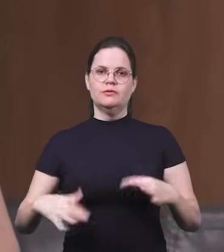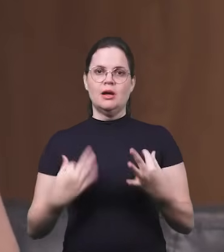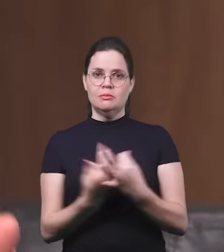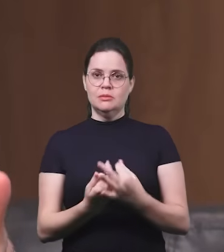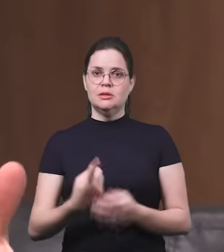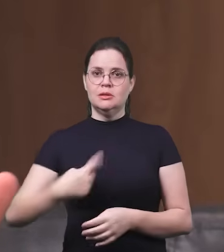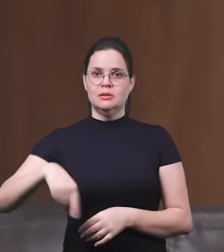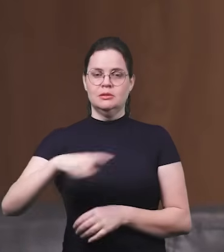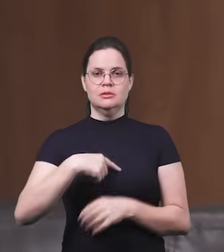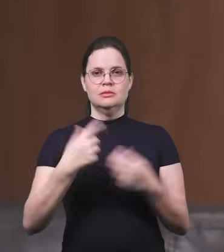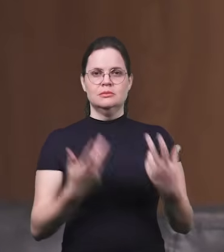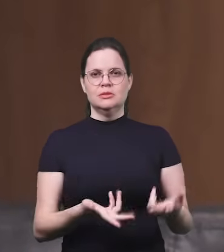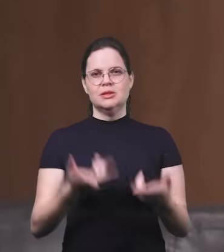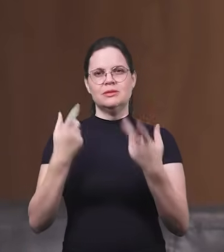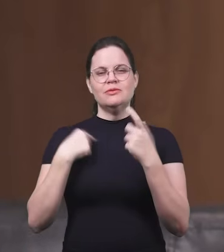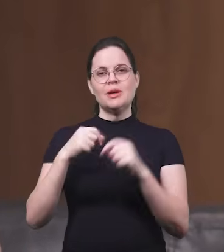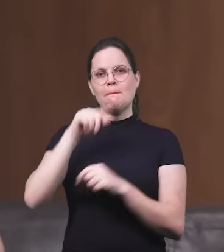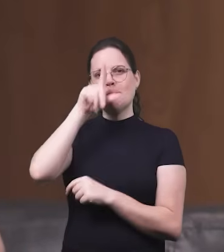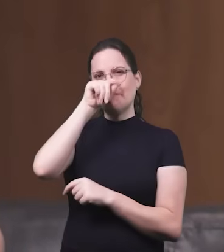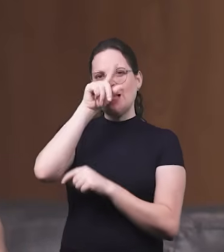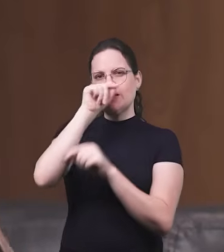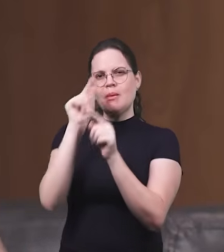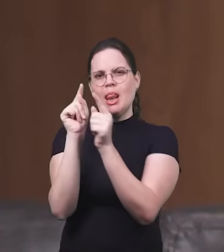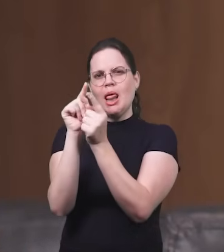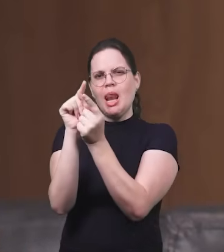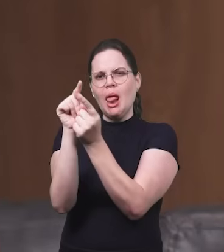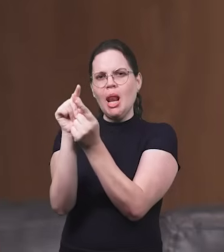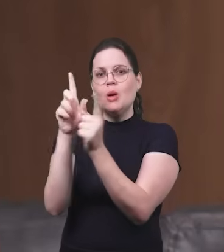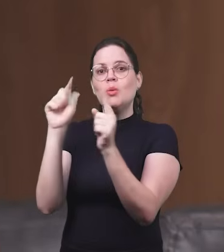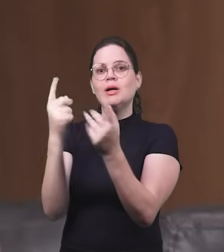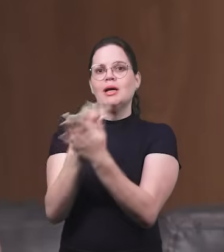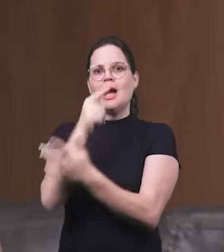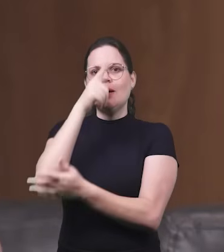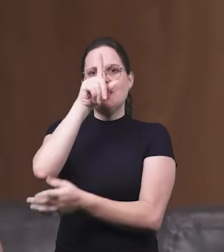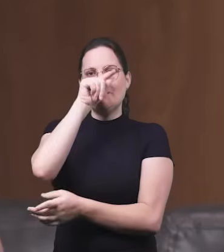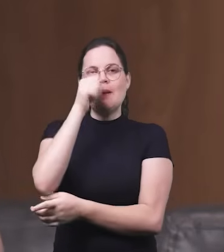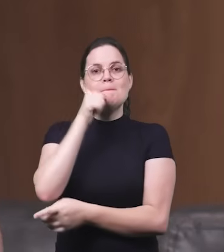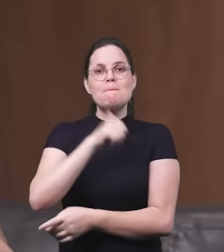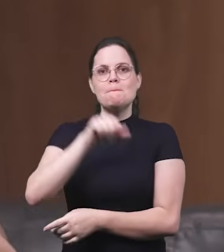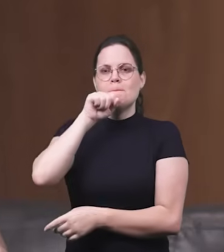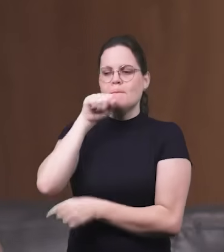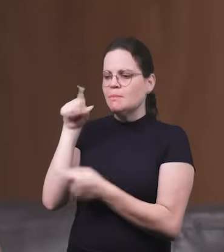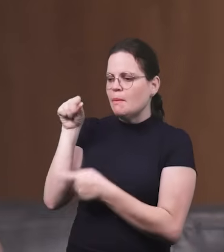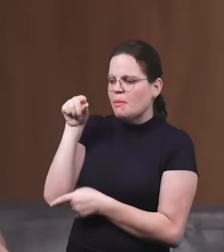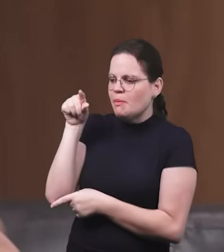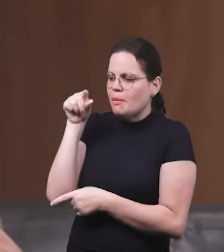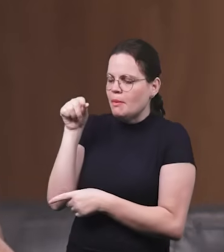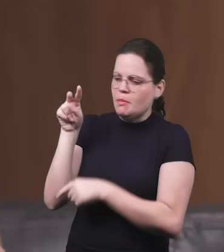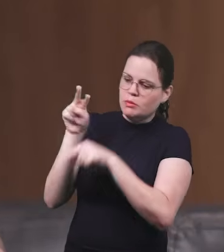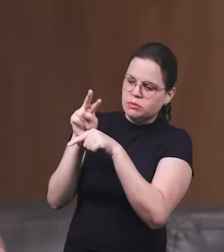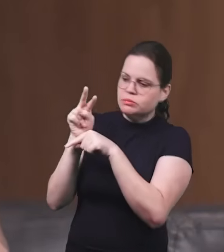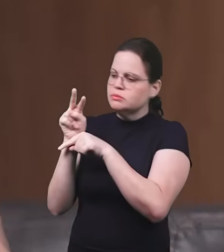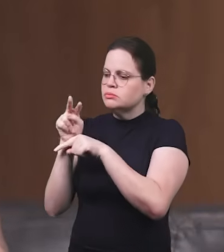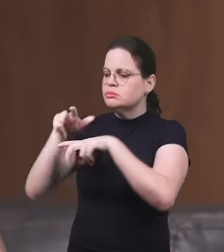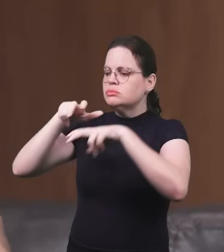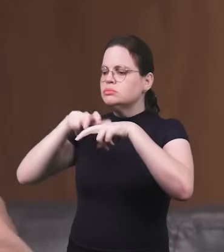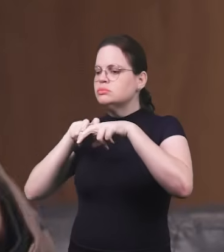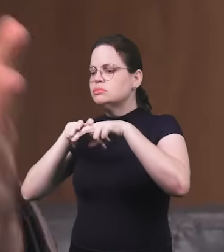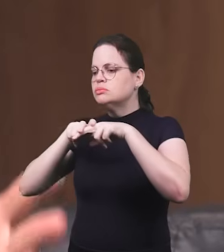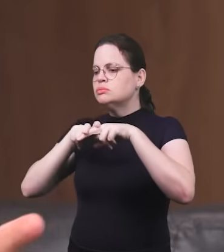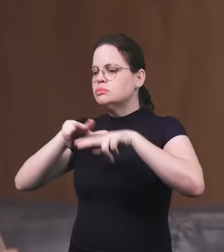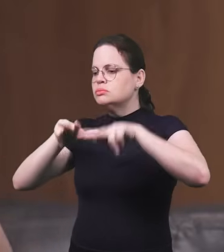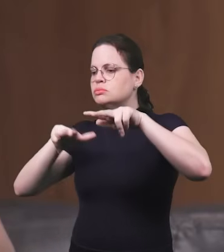ver filhotes de passarinhos, a mãe fica em cima ali, o pai fica ali, ele